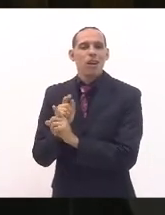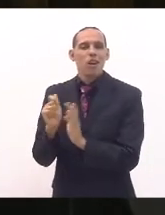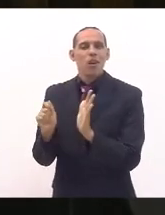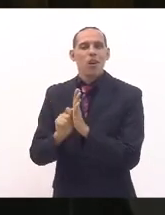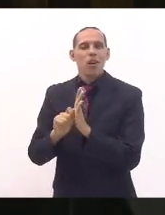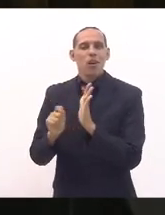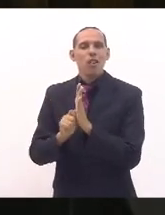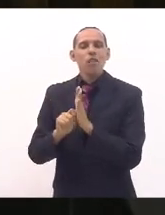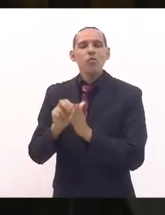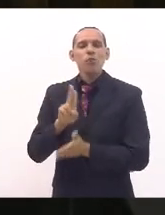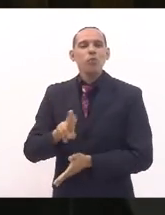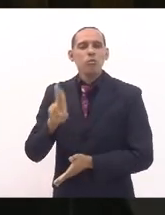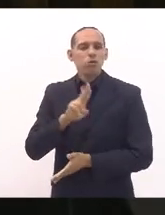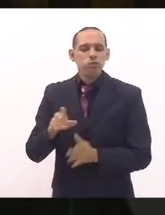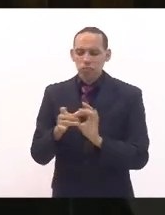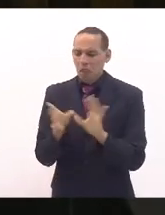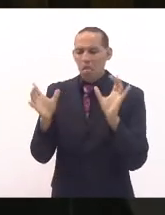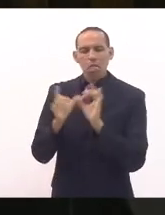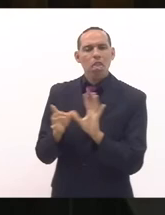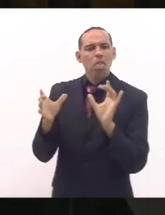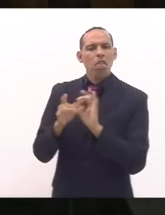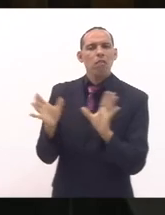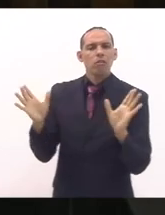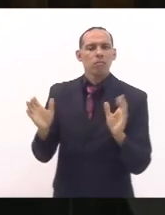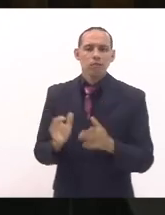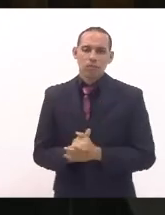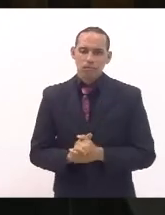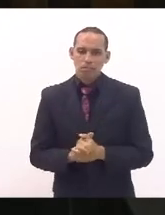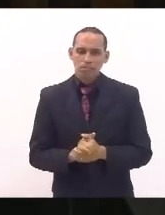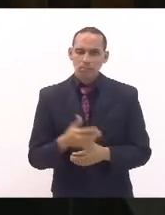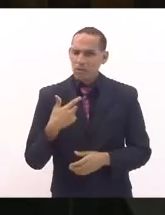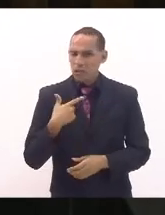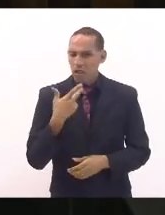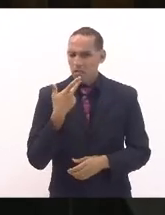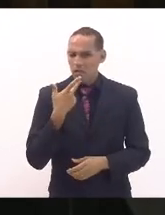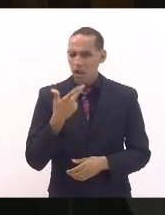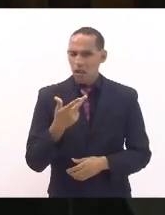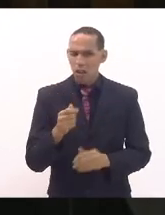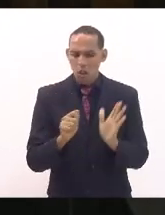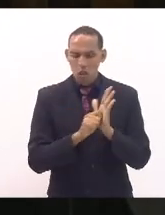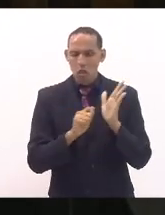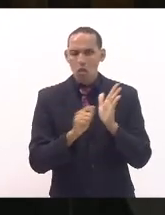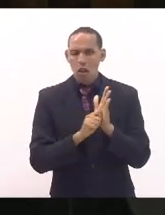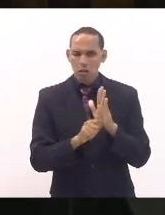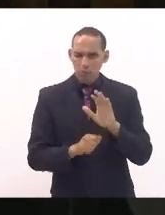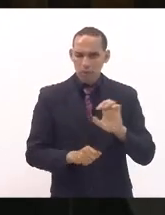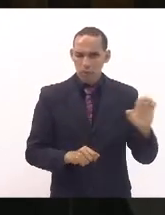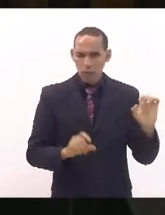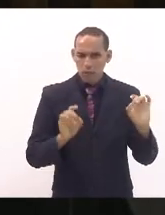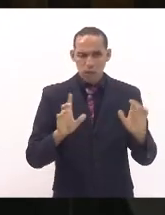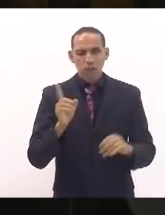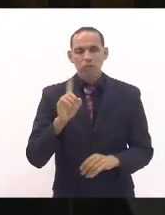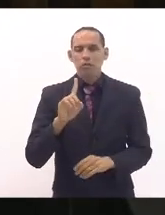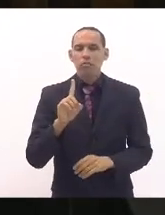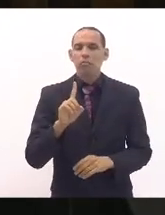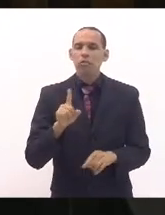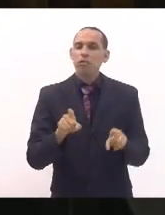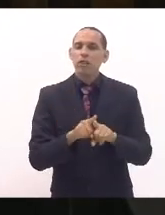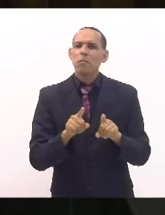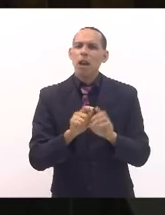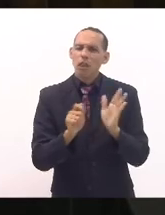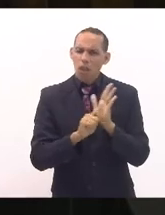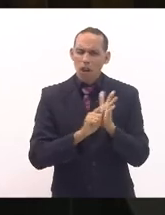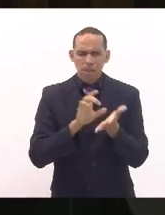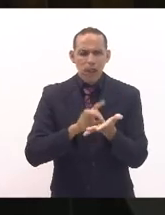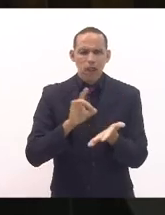consumo desenfreado de droga. E aí eu não estou me referindo a droga, não é só a esquerda, não. Eu estou conferindo droga, droga de